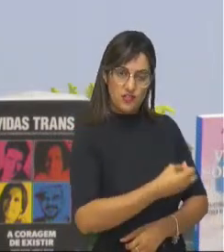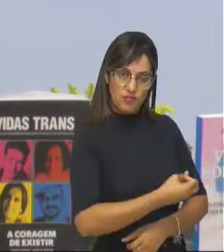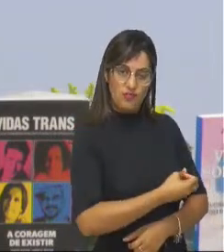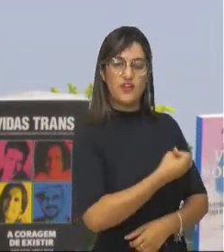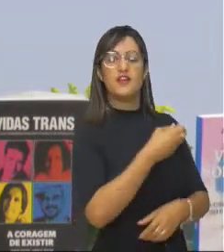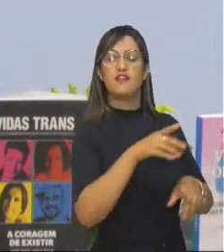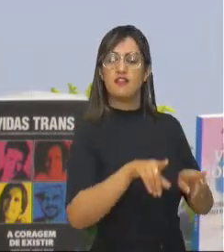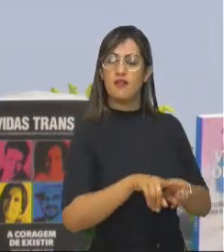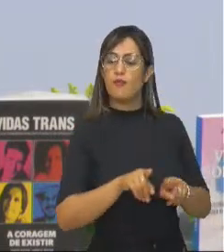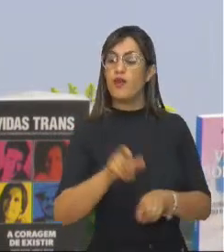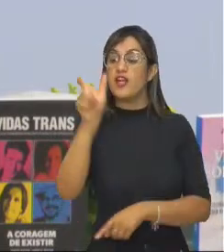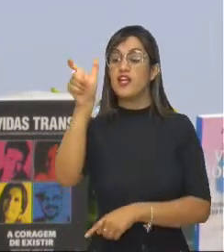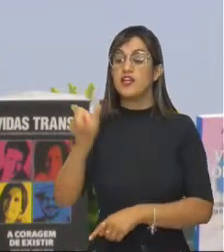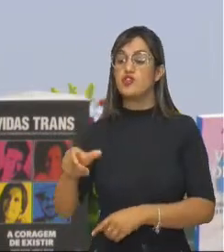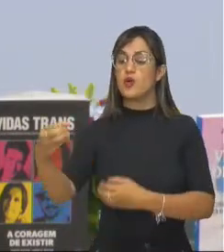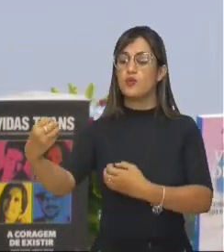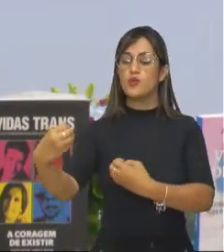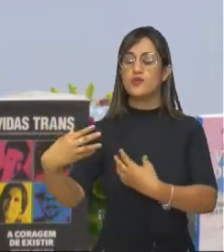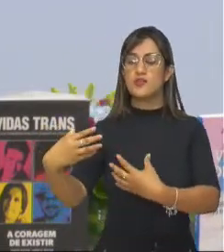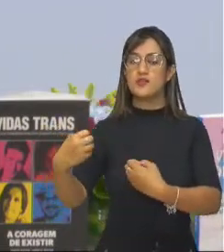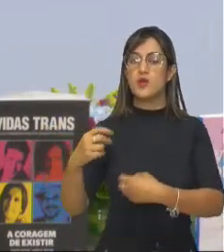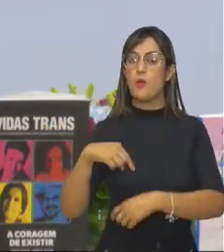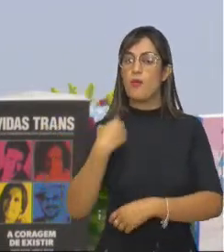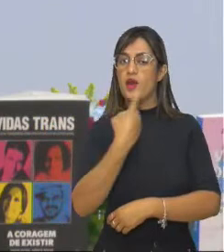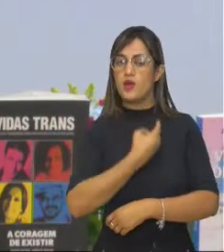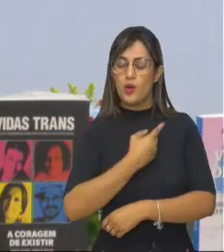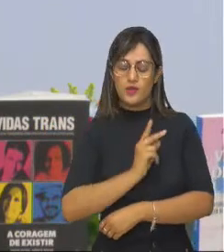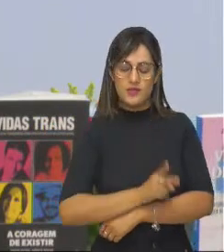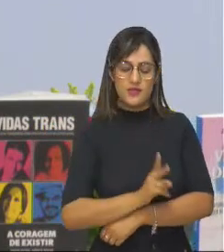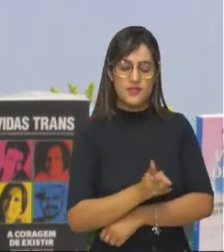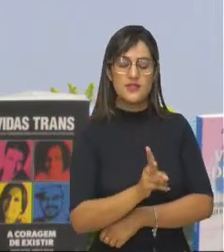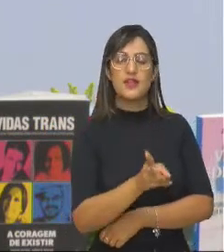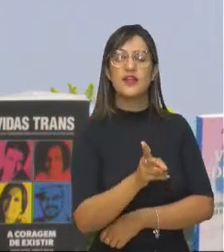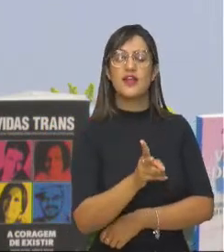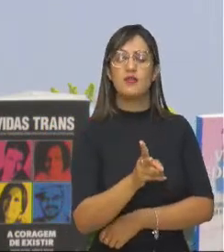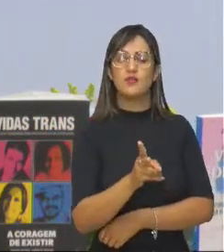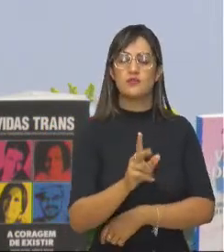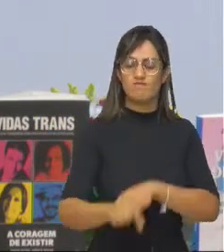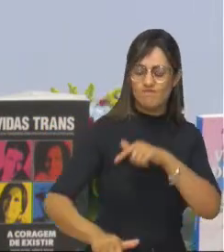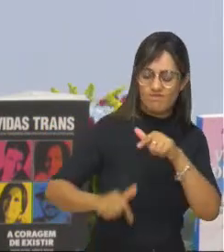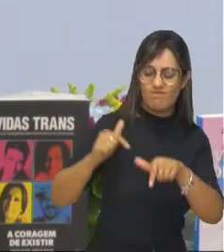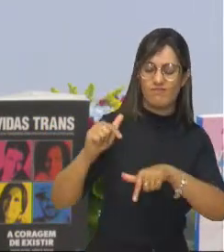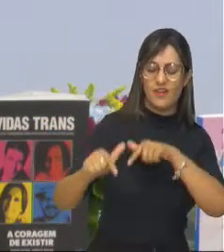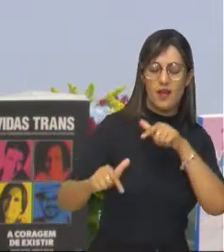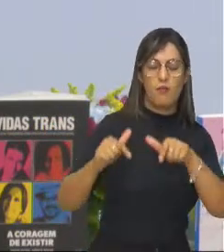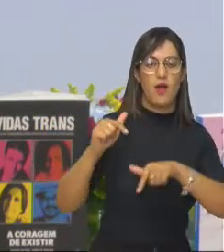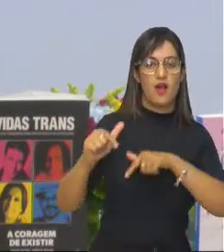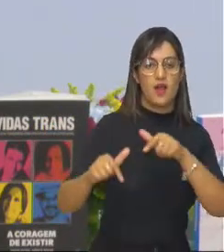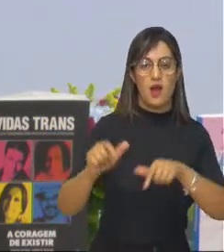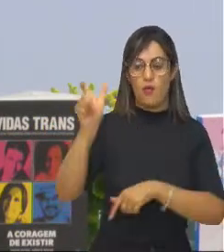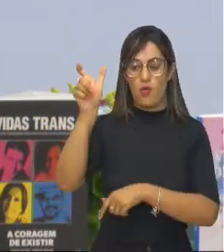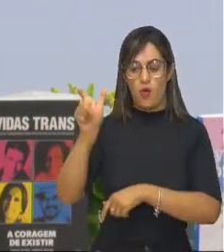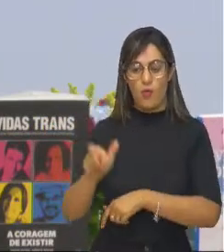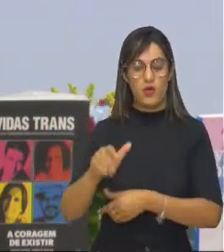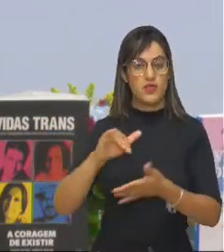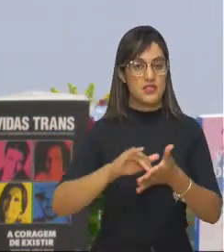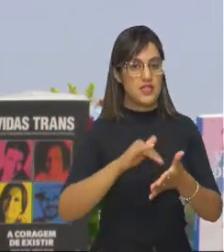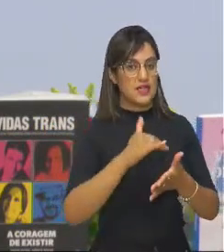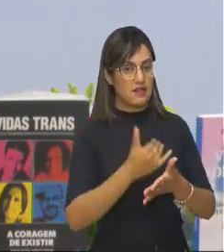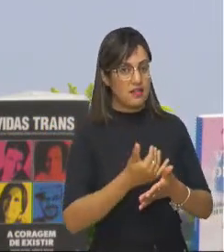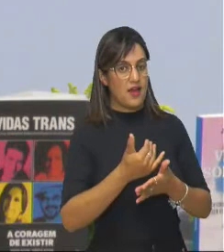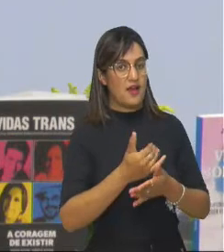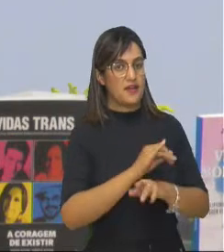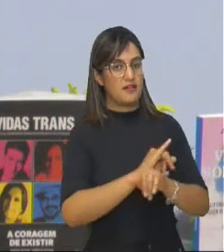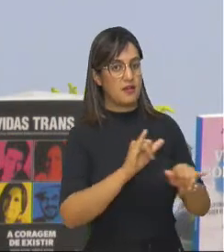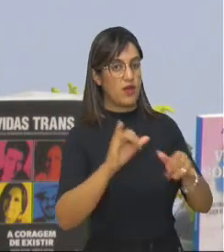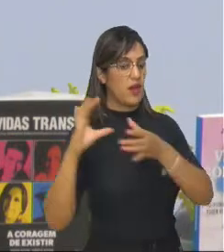que o João nos ensinou, para a gente seguir incansavelmente, como a nossa secretária falou, né, num contexto